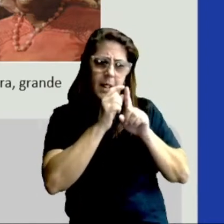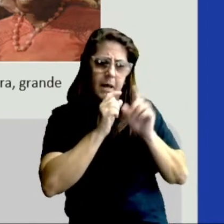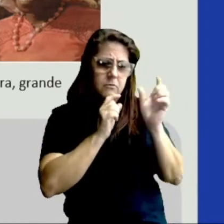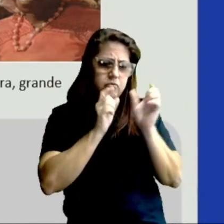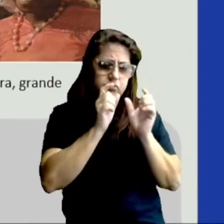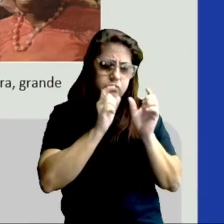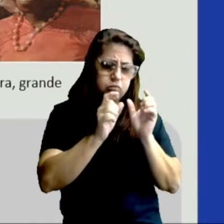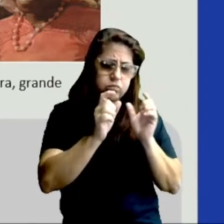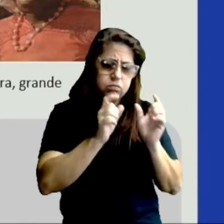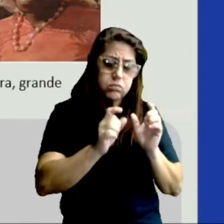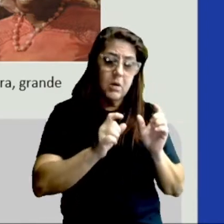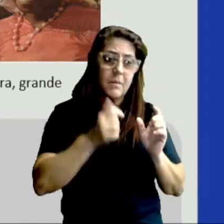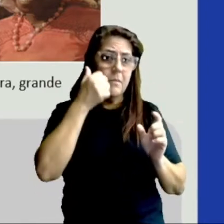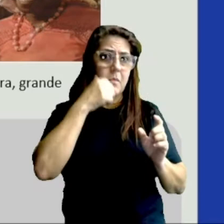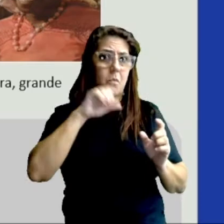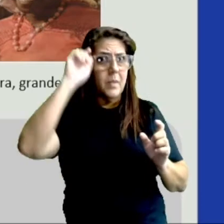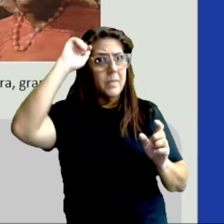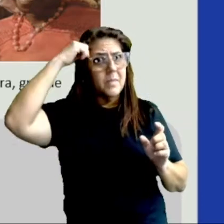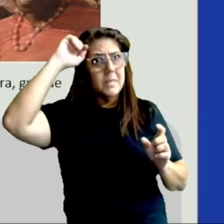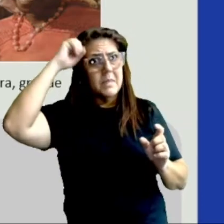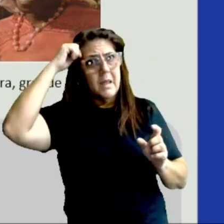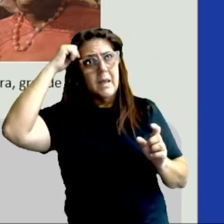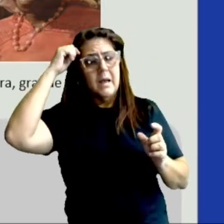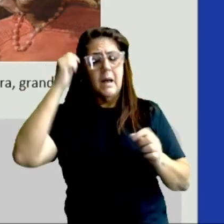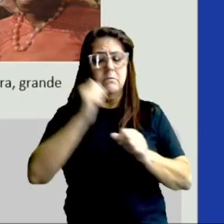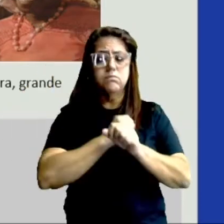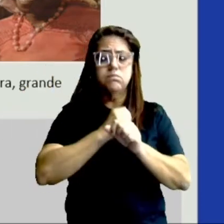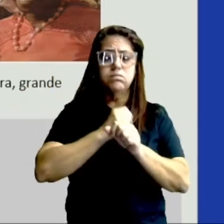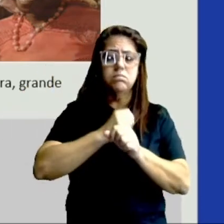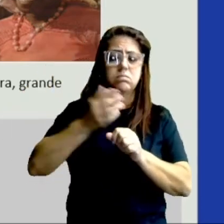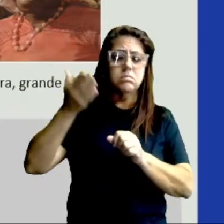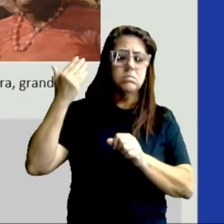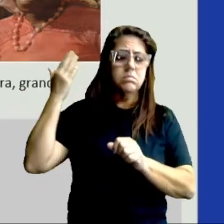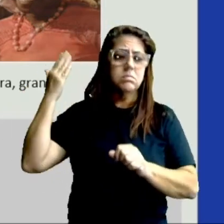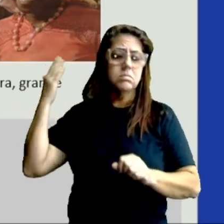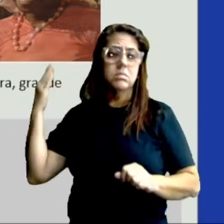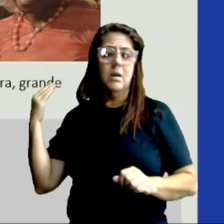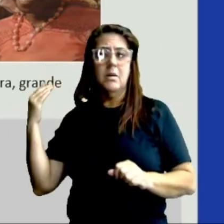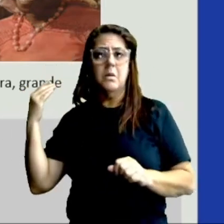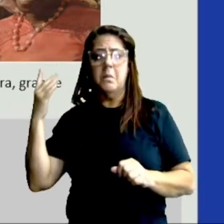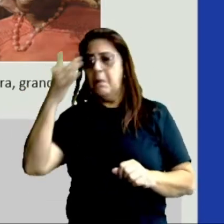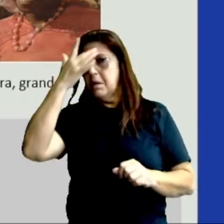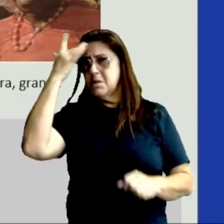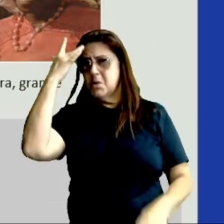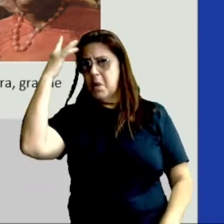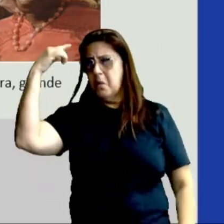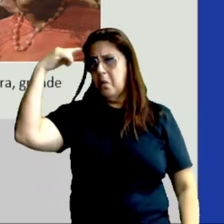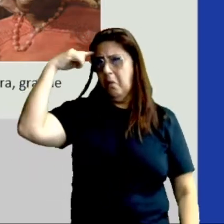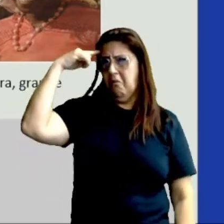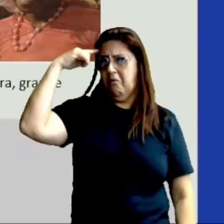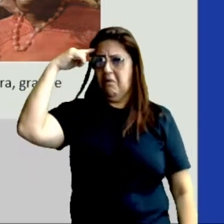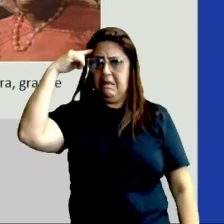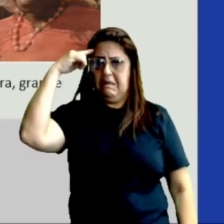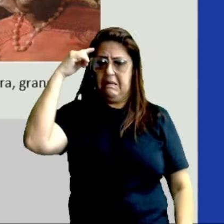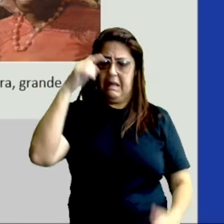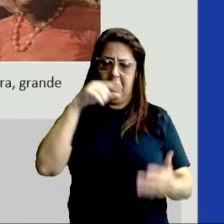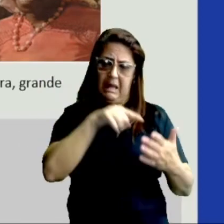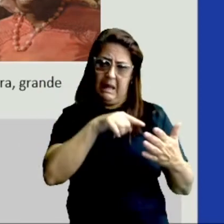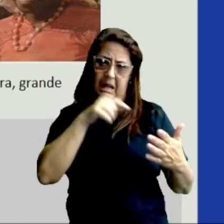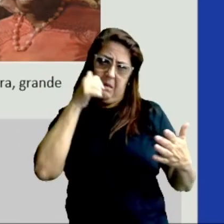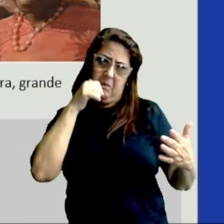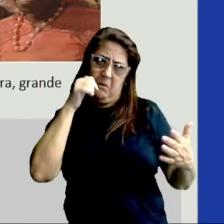escrever sozinha e por ser uma mulher negra durante muito tempo duvidaram inclusive se é em